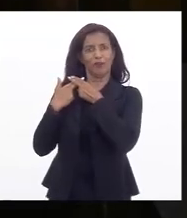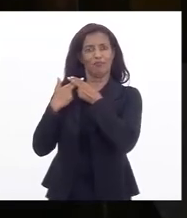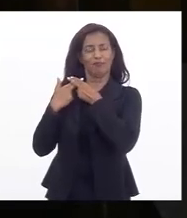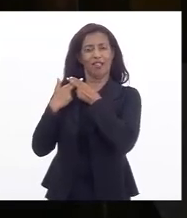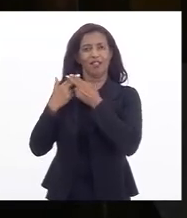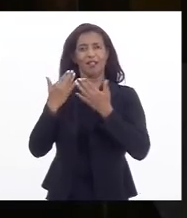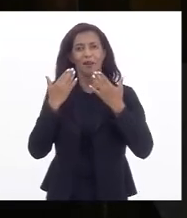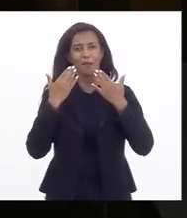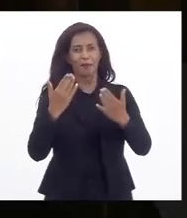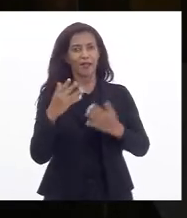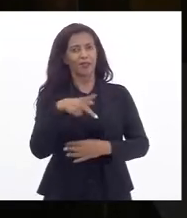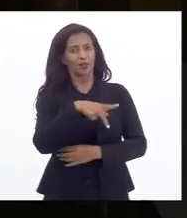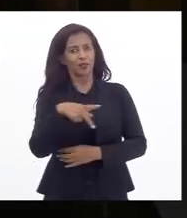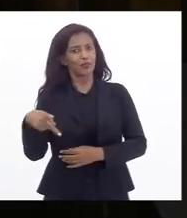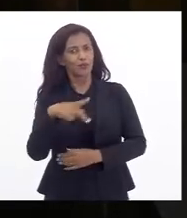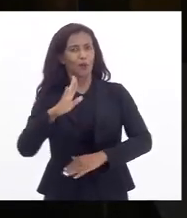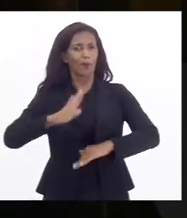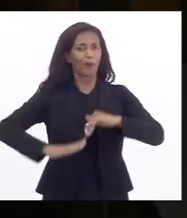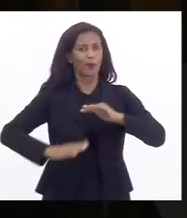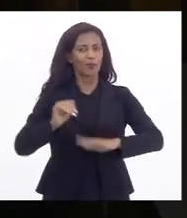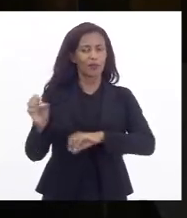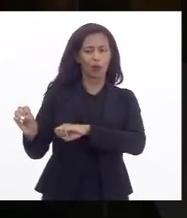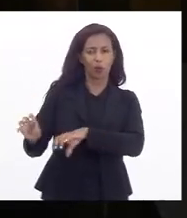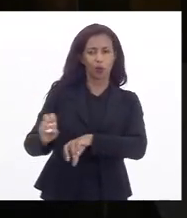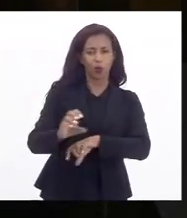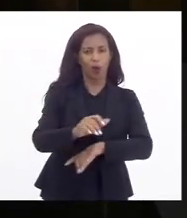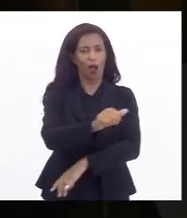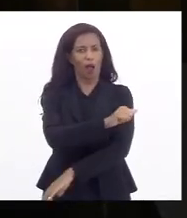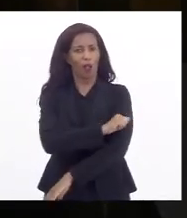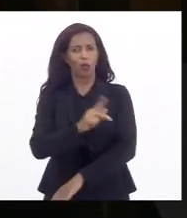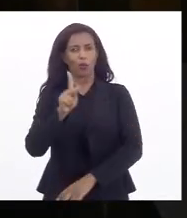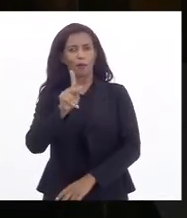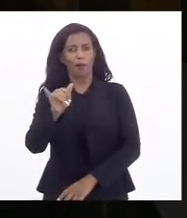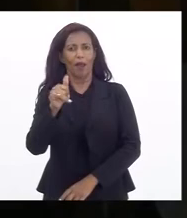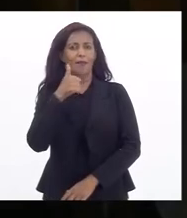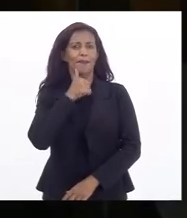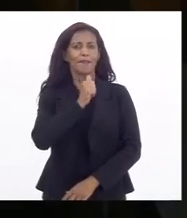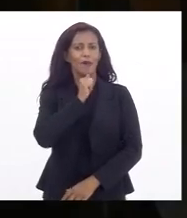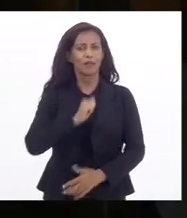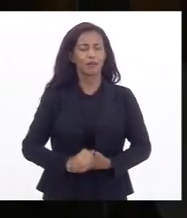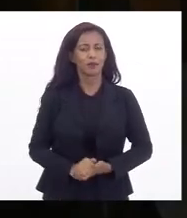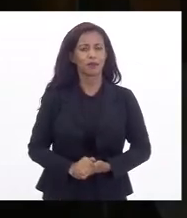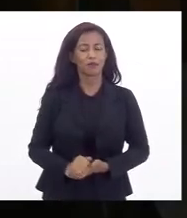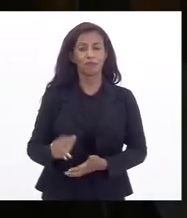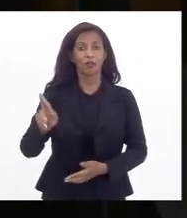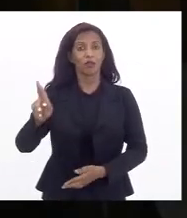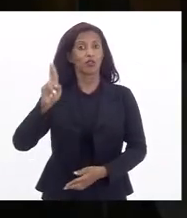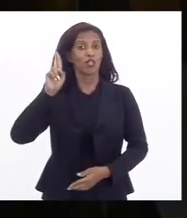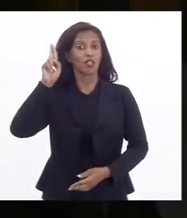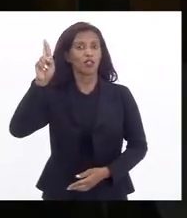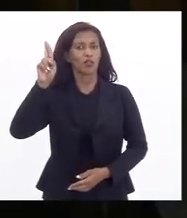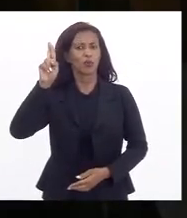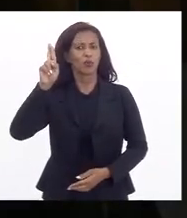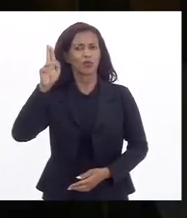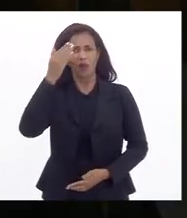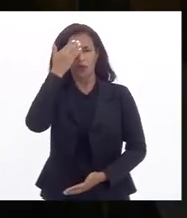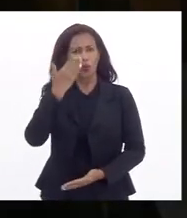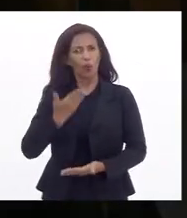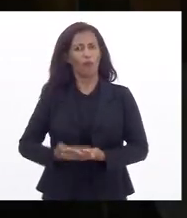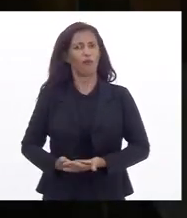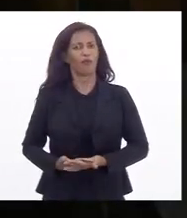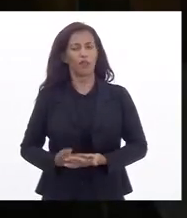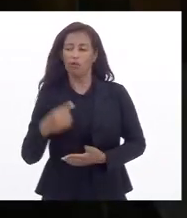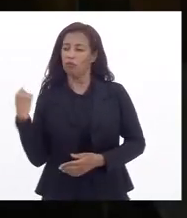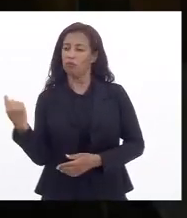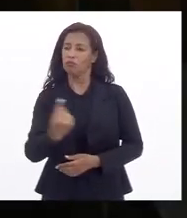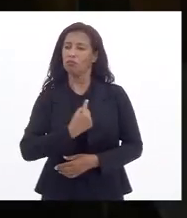perante os nossos professores profissionais da educação alunos pais mães responsáveis não se famílias que confiam